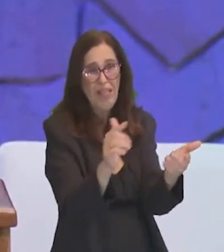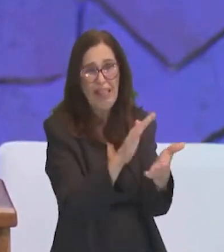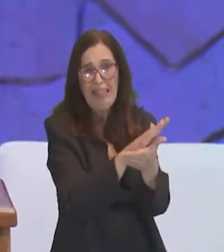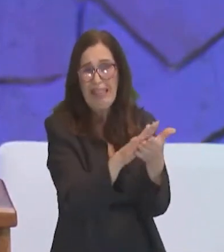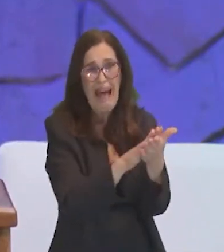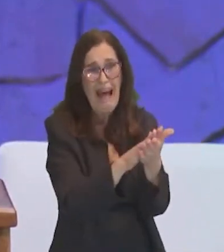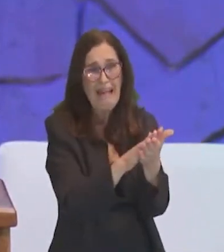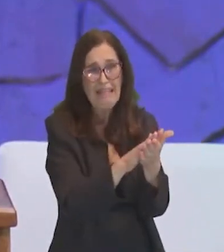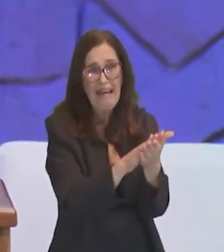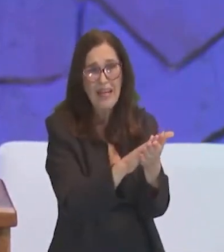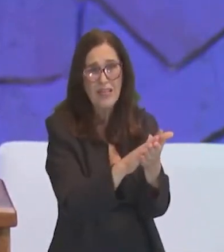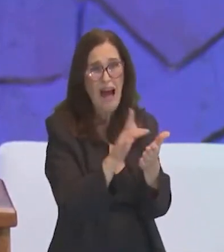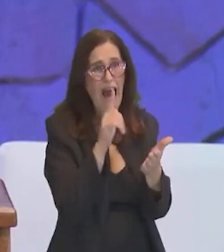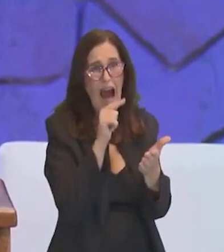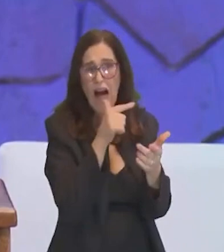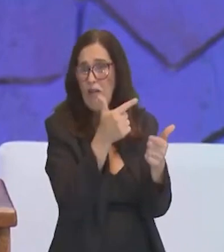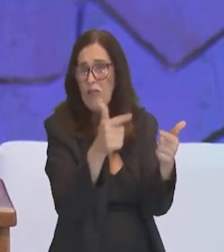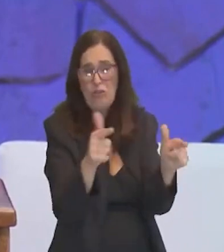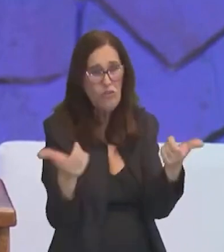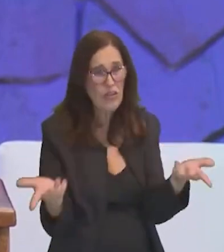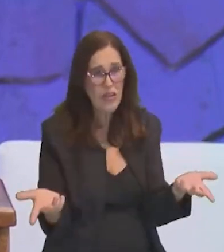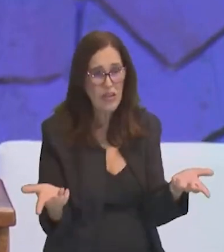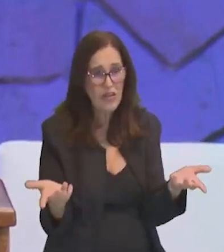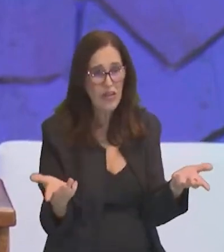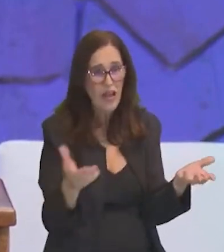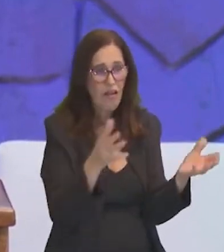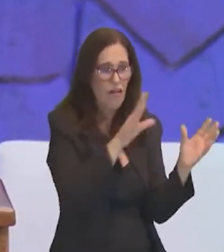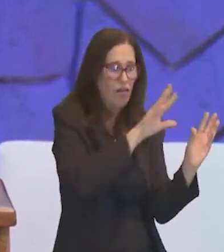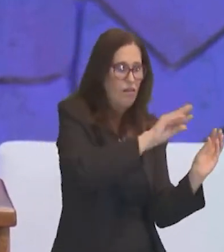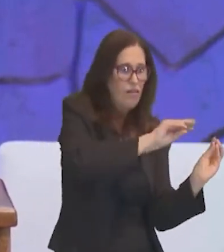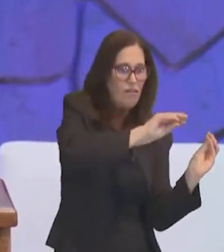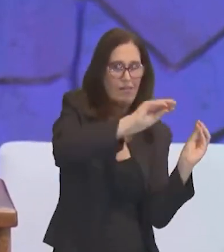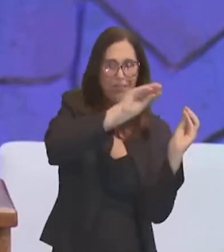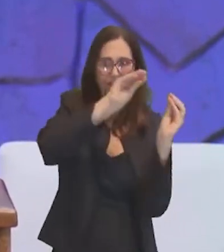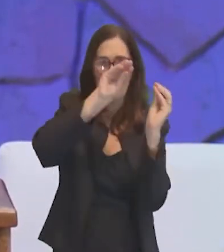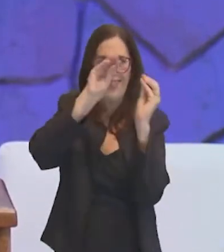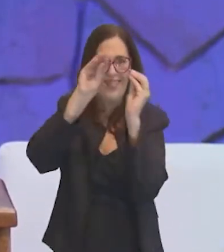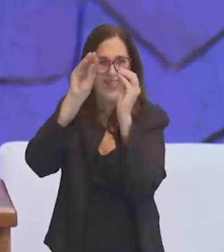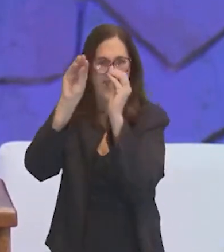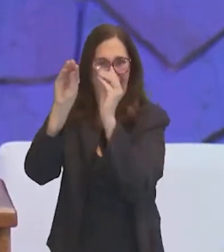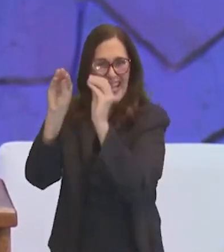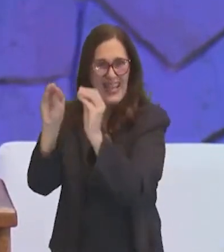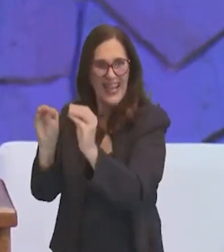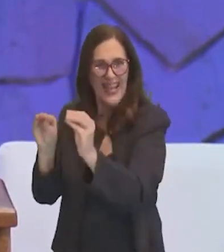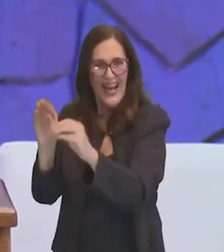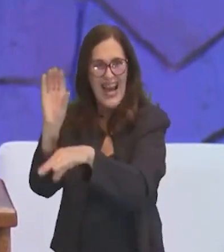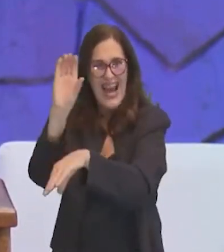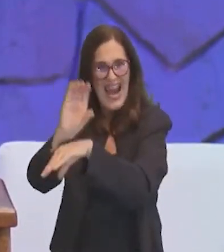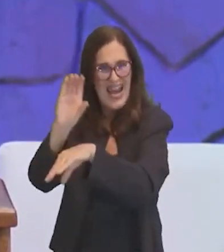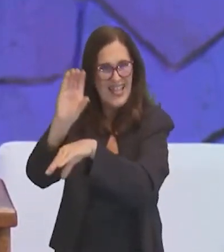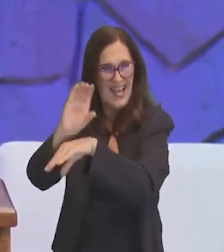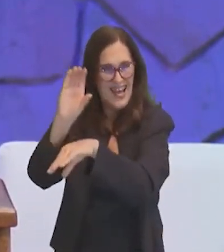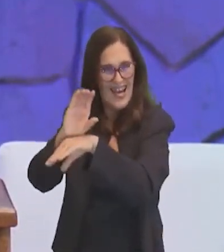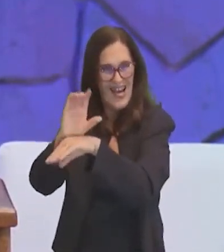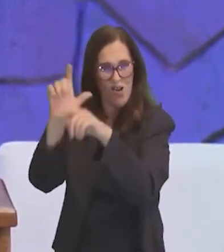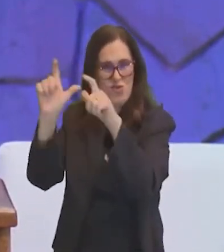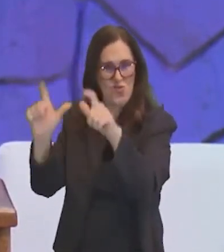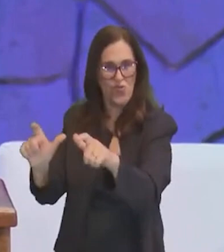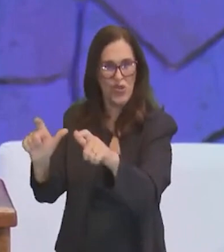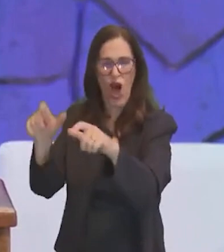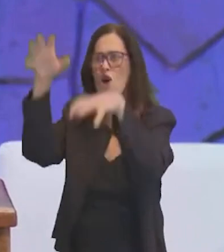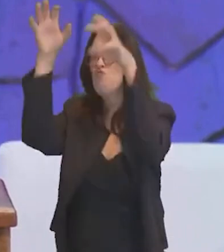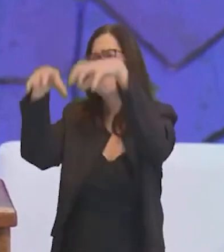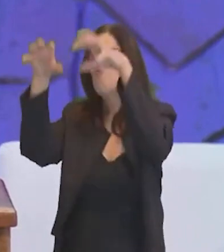água e passou e levou ao povo a Canaã, um lugar onde tinha